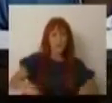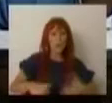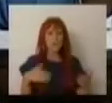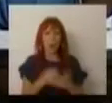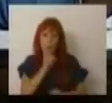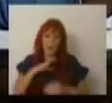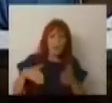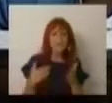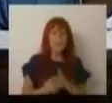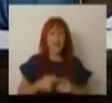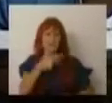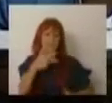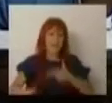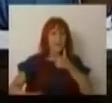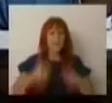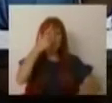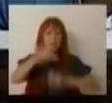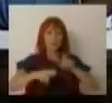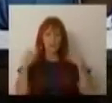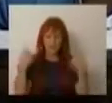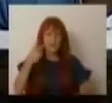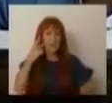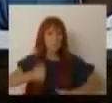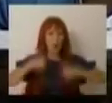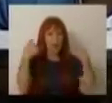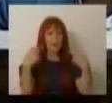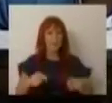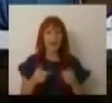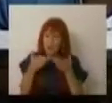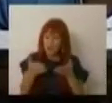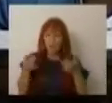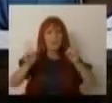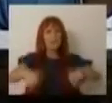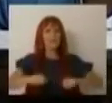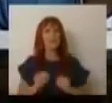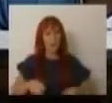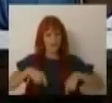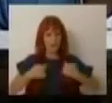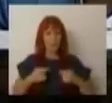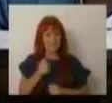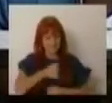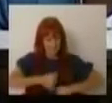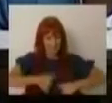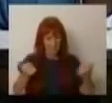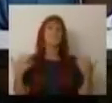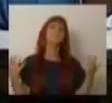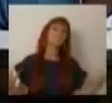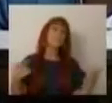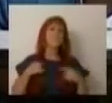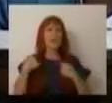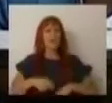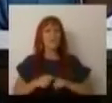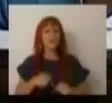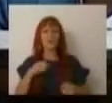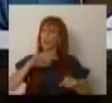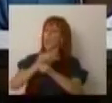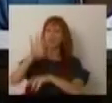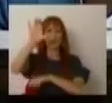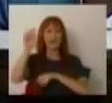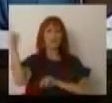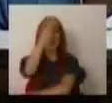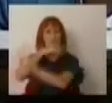dá oportunidades a centenas de pessoas para terem uma vida melhor e auxilia também a sua própria cidade. E, portanto, vão os restantes países